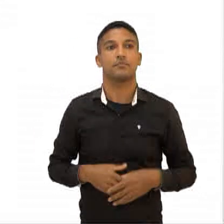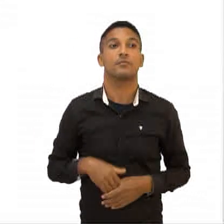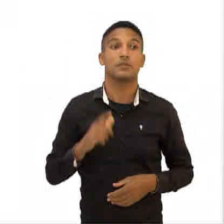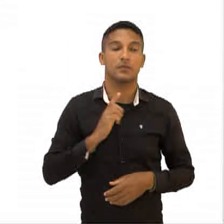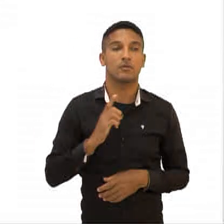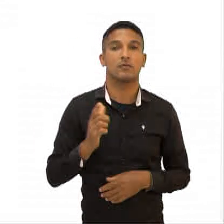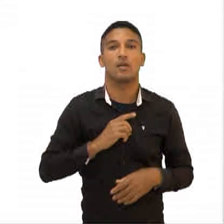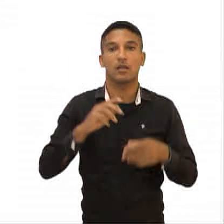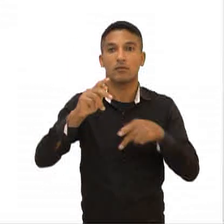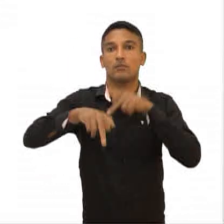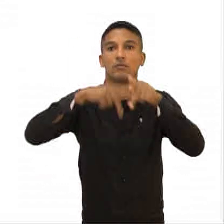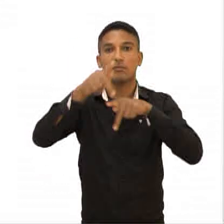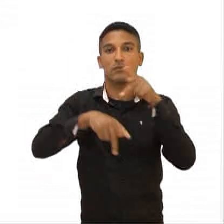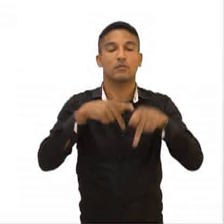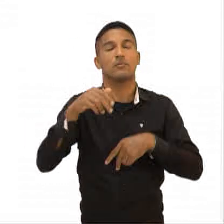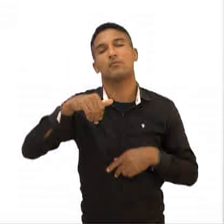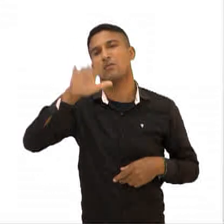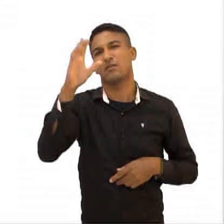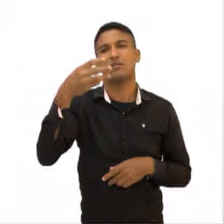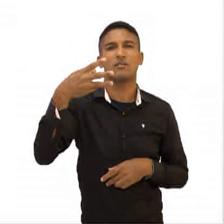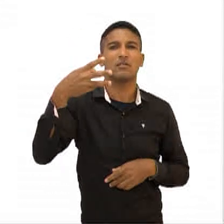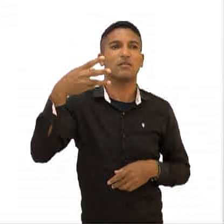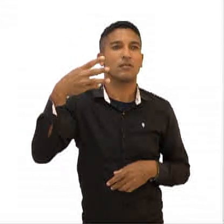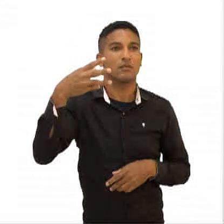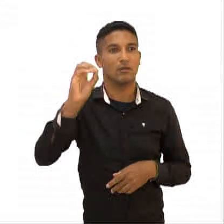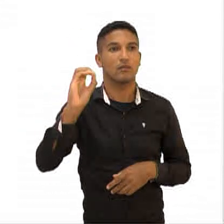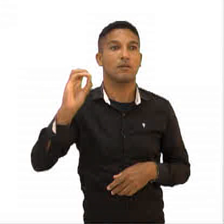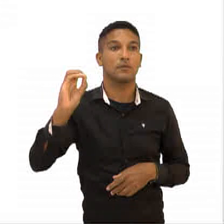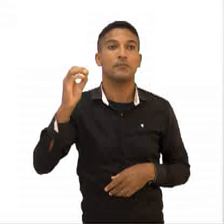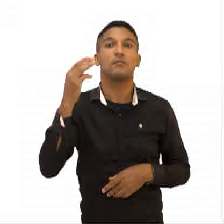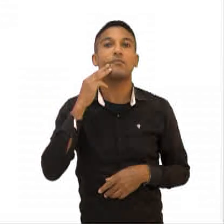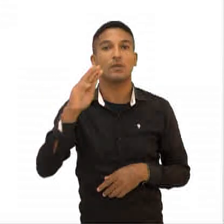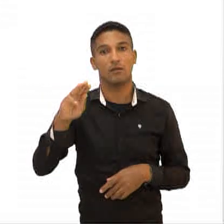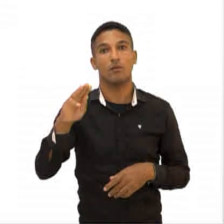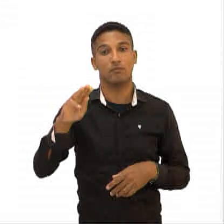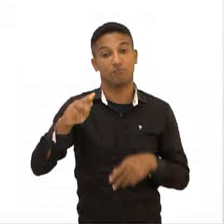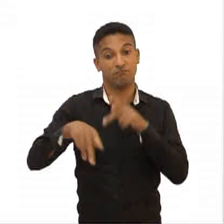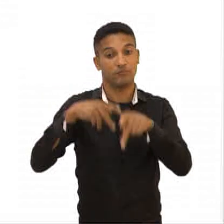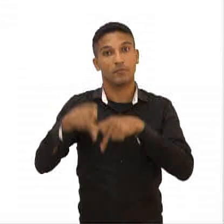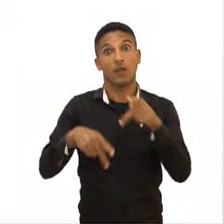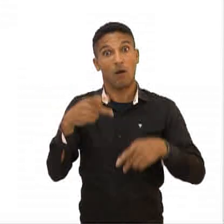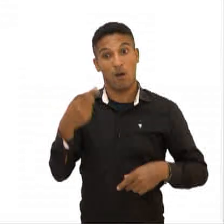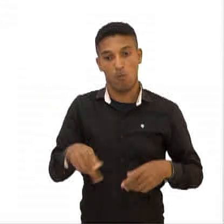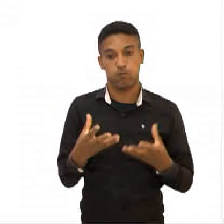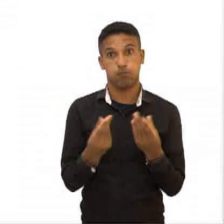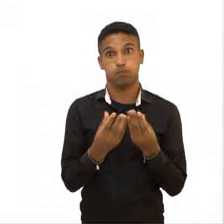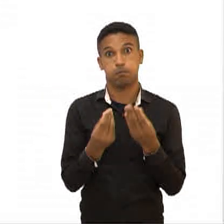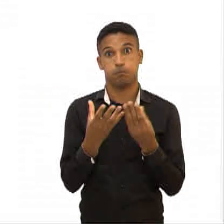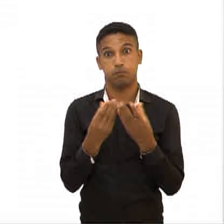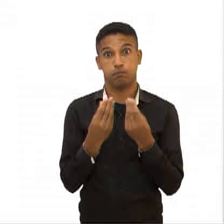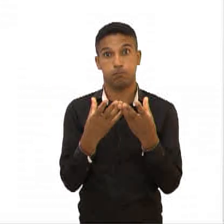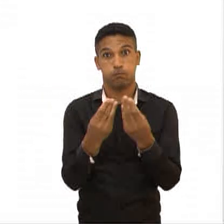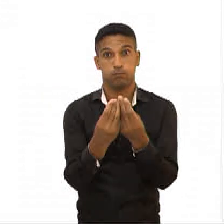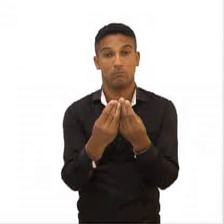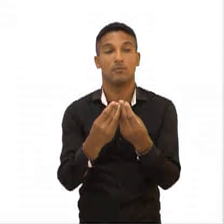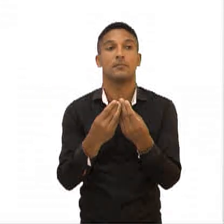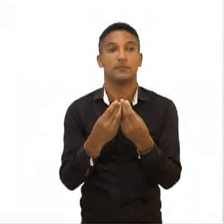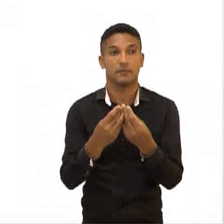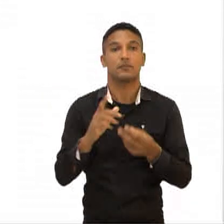de mais de 30 mil milhões de habitantes. Então, olha a quantidade de gente que tem lá, né? E, entanto,